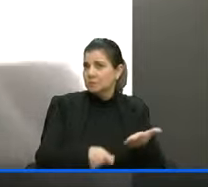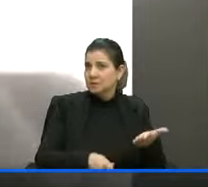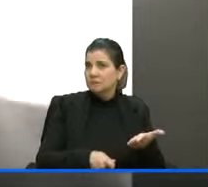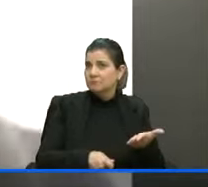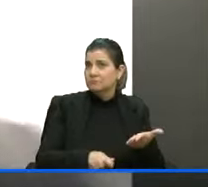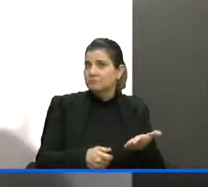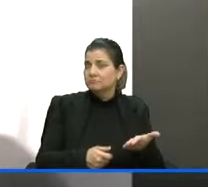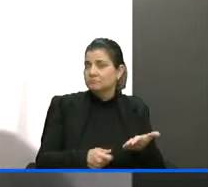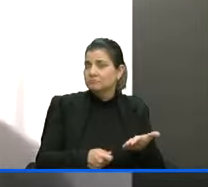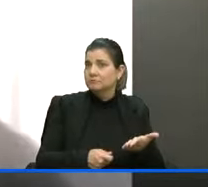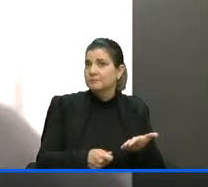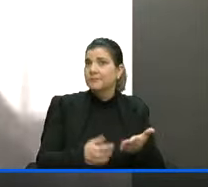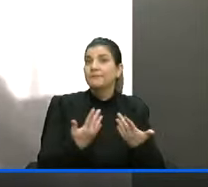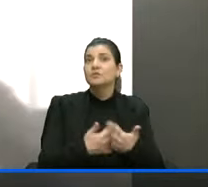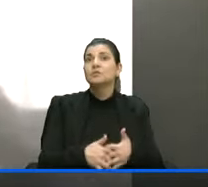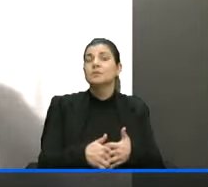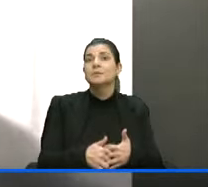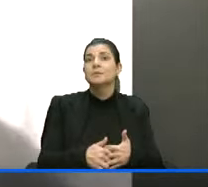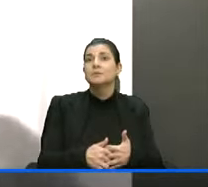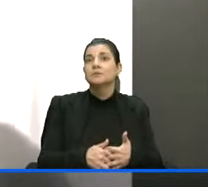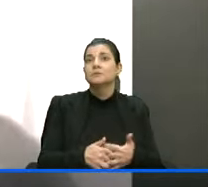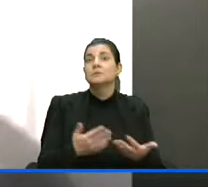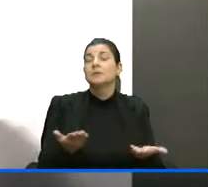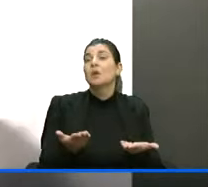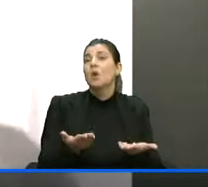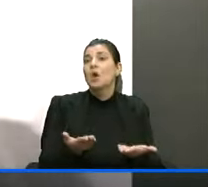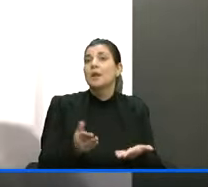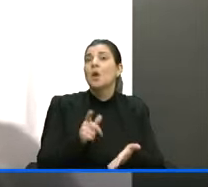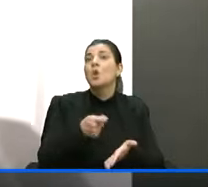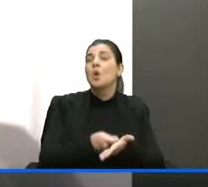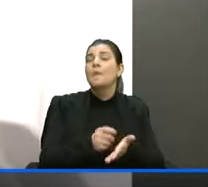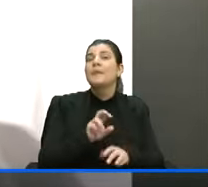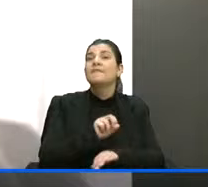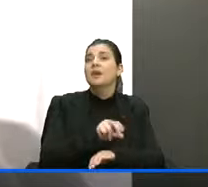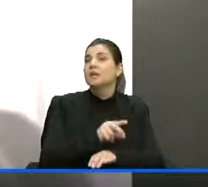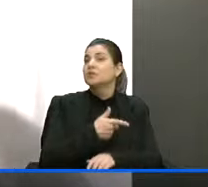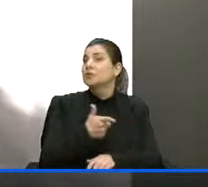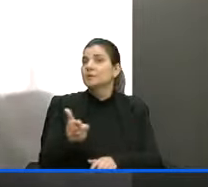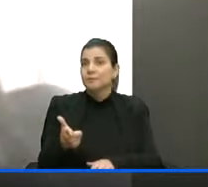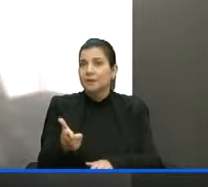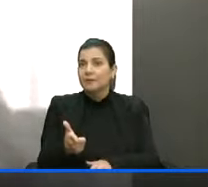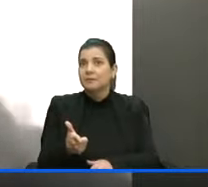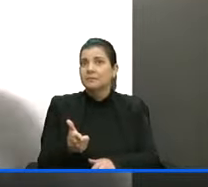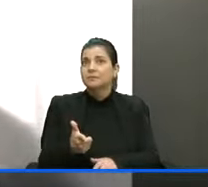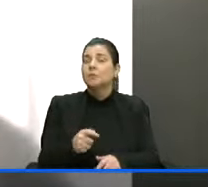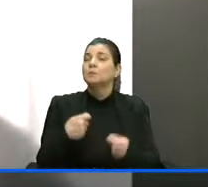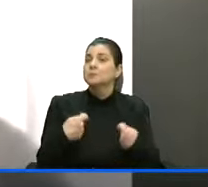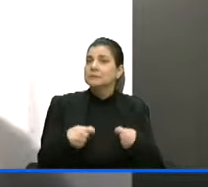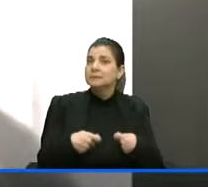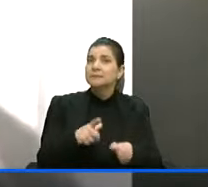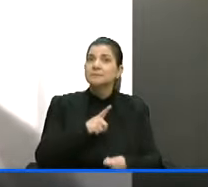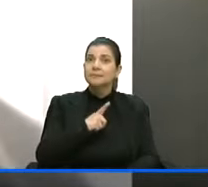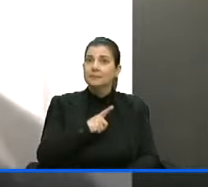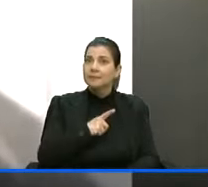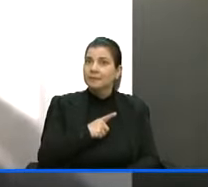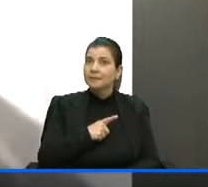e funcionamento, e agora nós vamos comprar vaga de quem não tem? Como é que isso vai funcionar, entende? Então, teria que ter